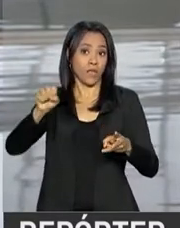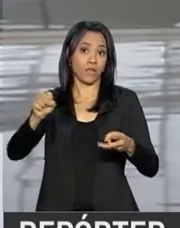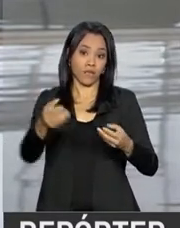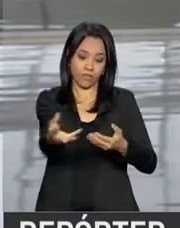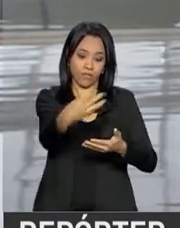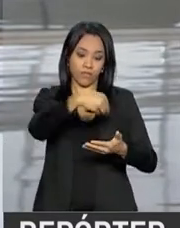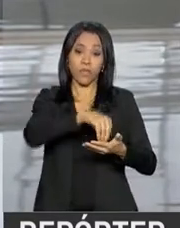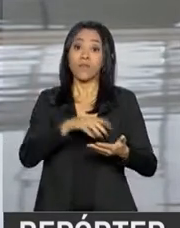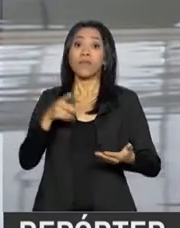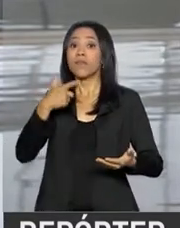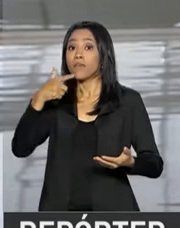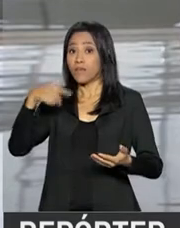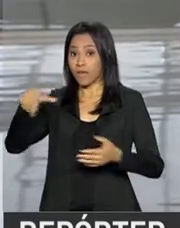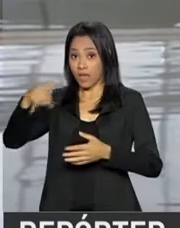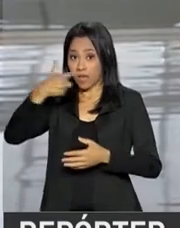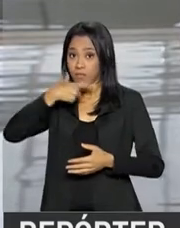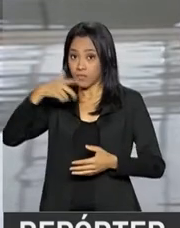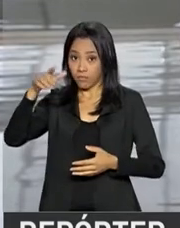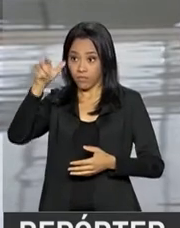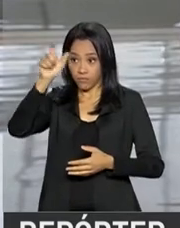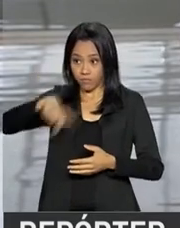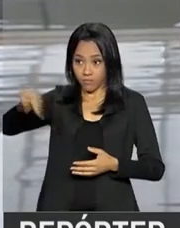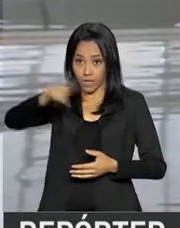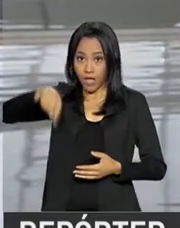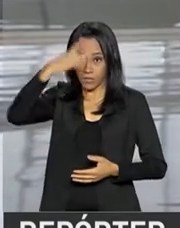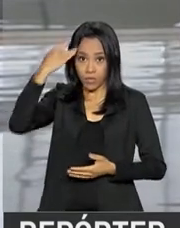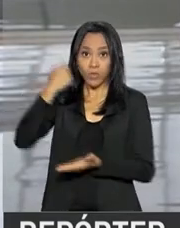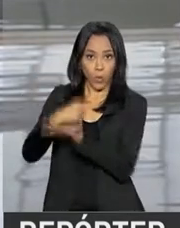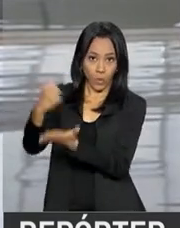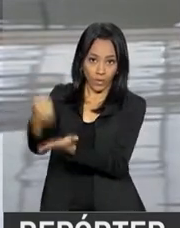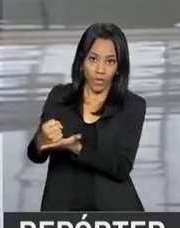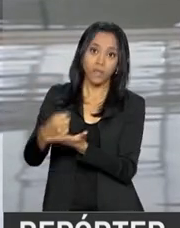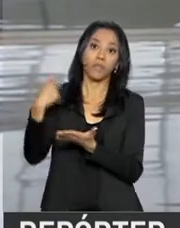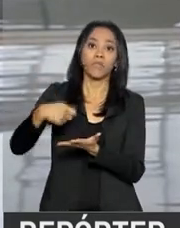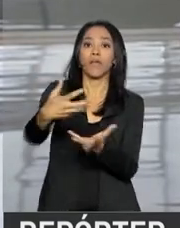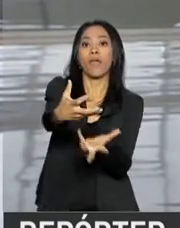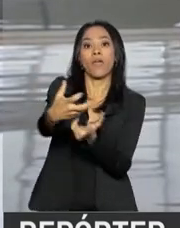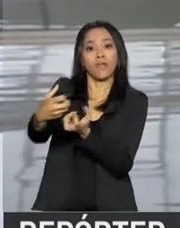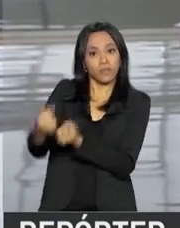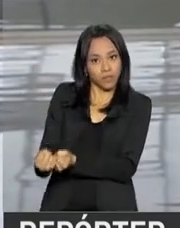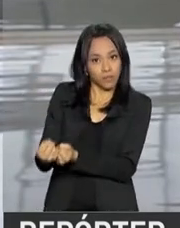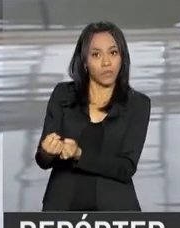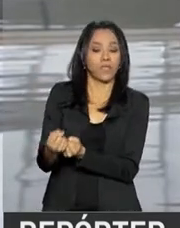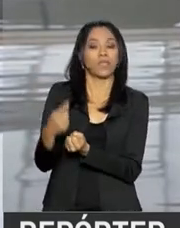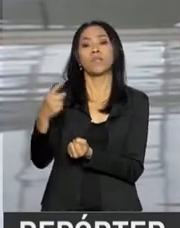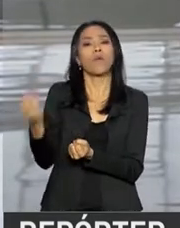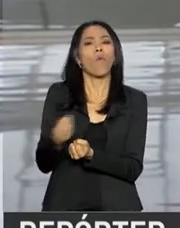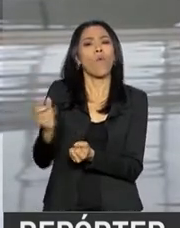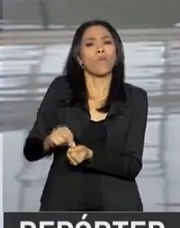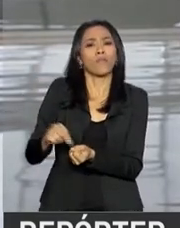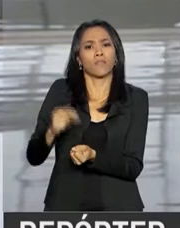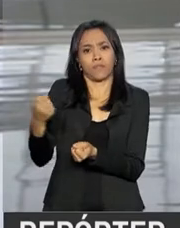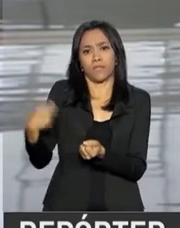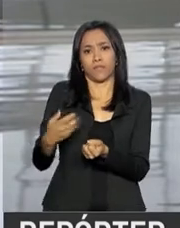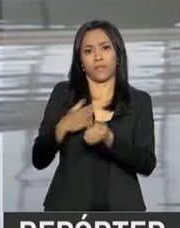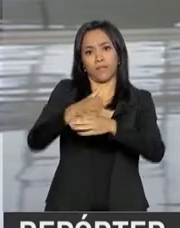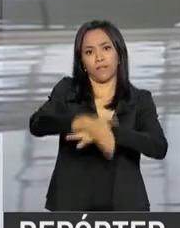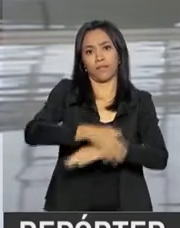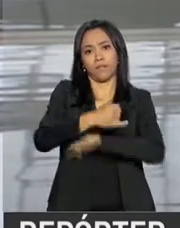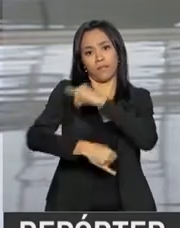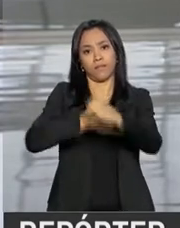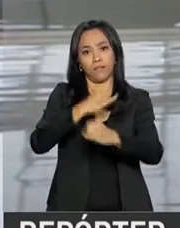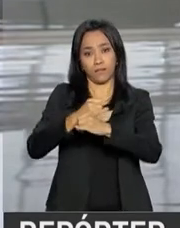pelos empregadores domésticos para a emissão da guia unificada o empregador deve acessar a página do e social na